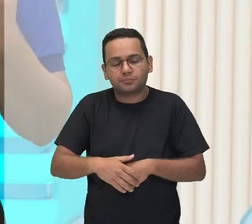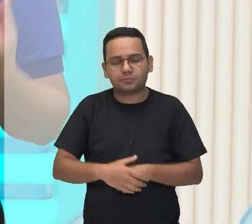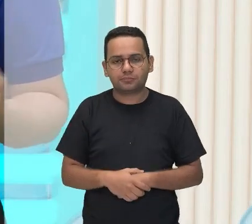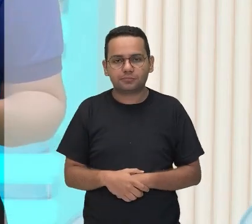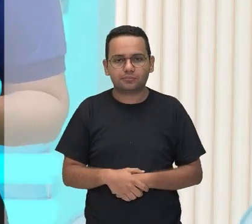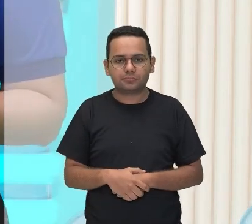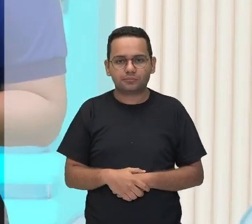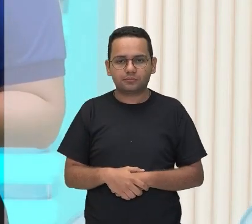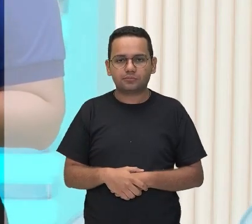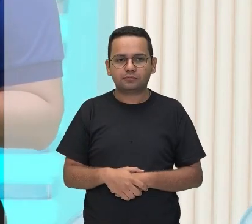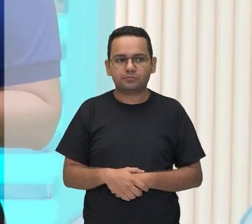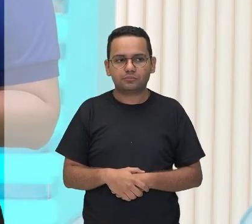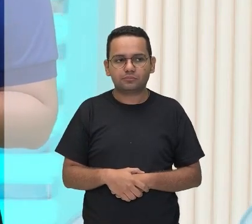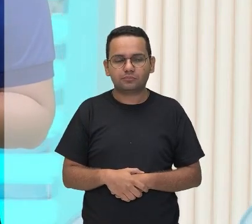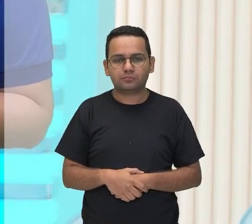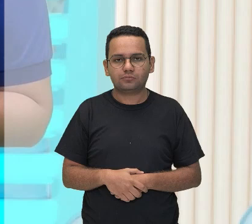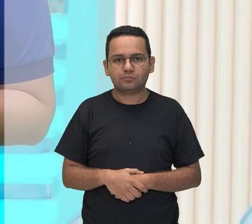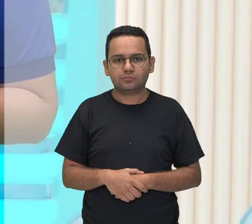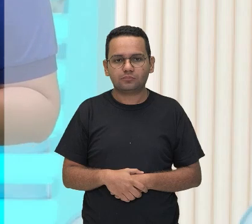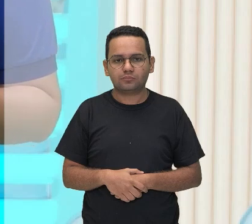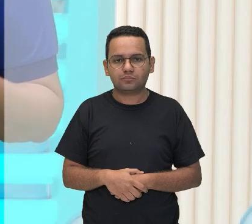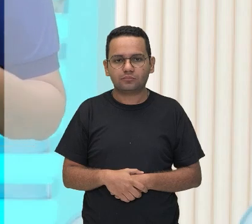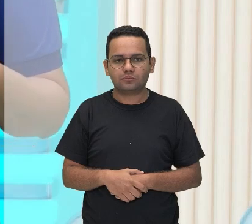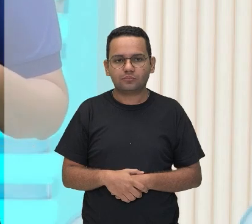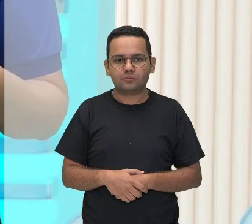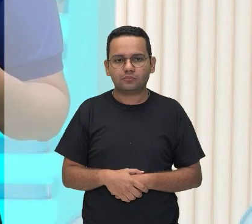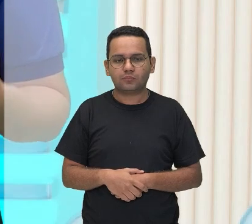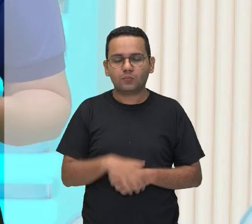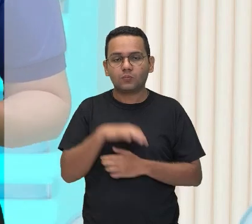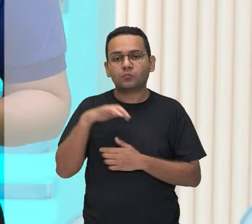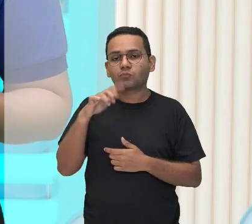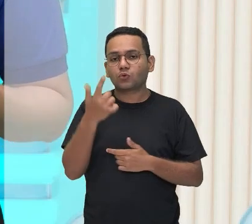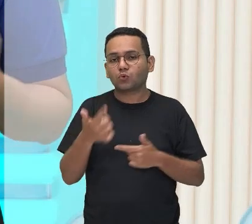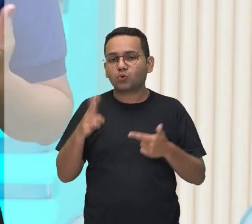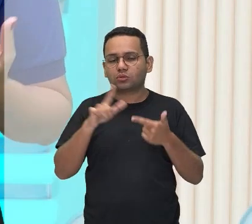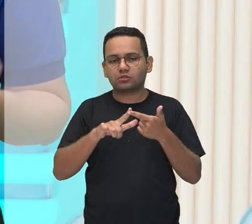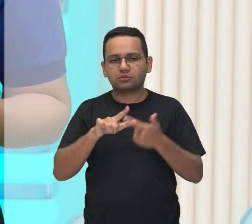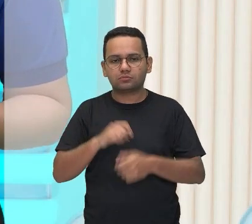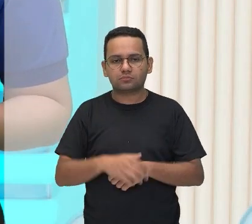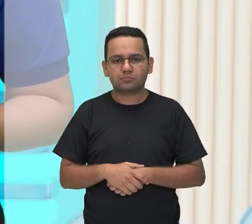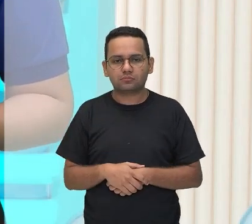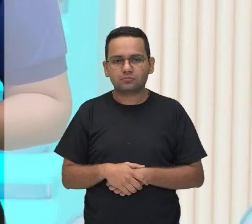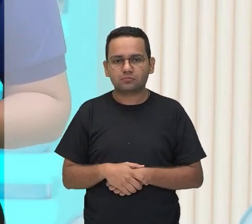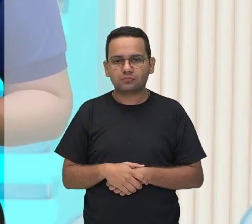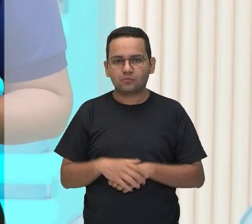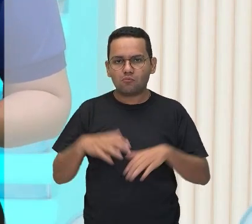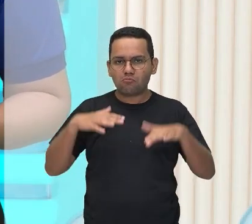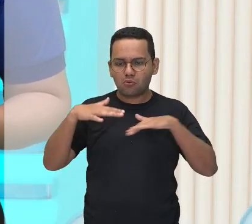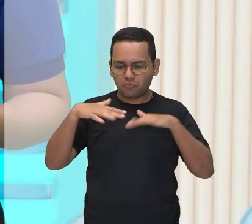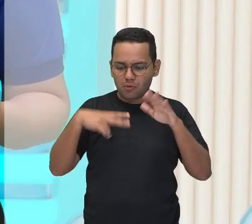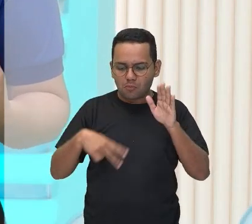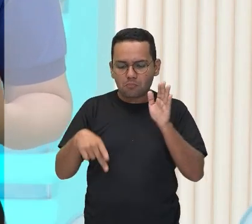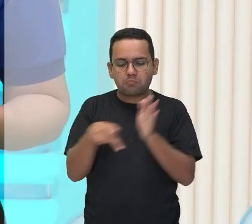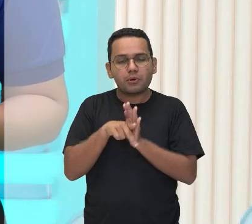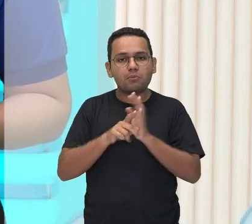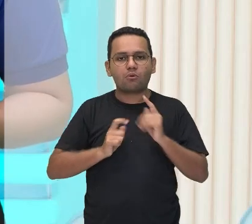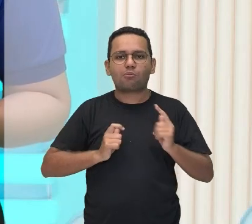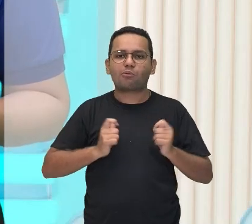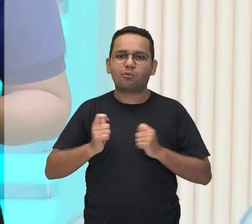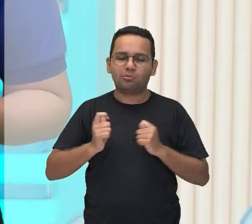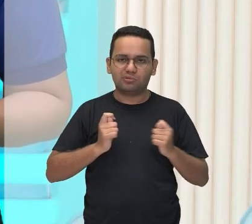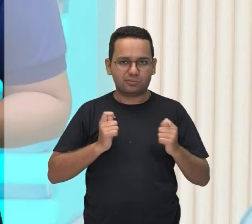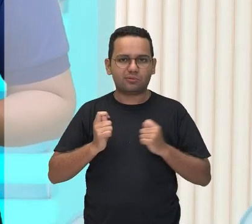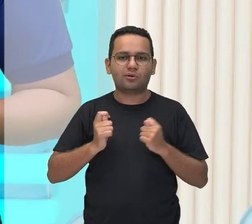suas sensações ali naquele momento. Também dominar os próprios movimentos, a pessoa aprende a dominar os